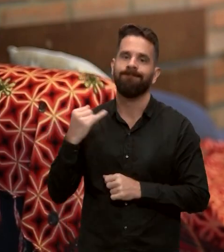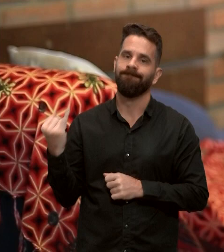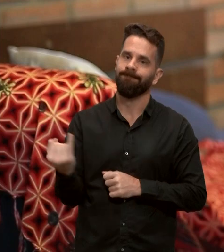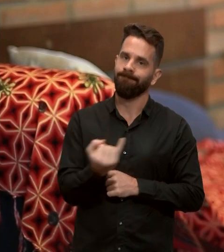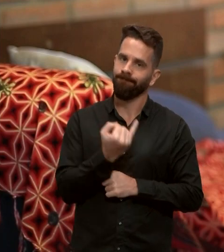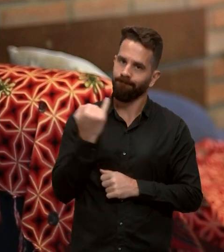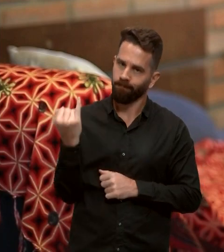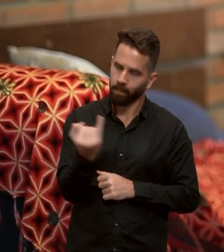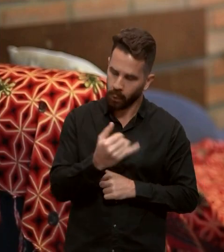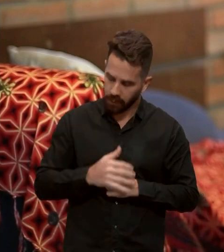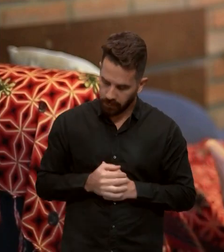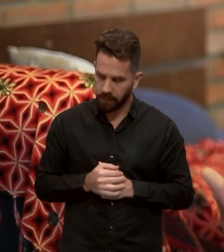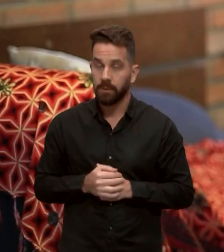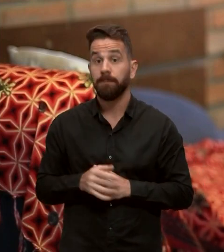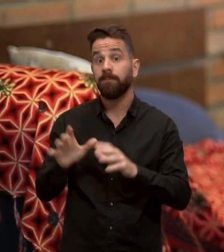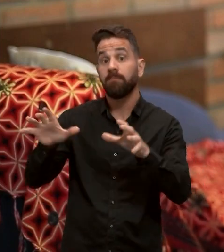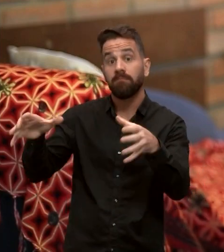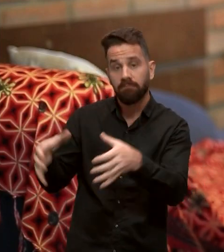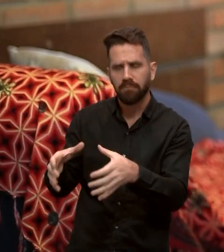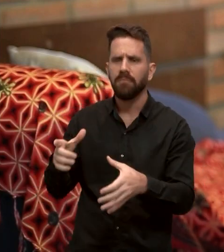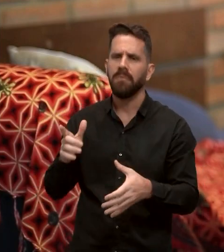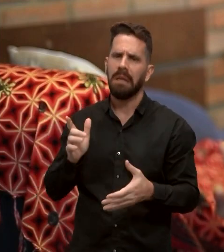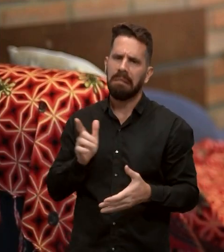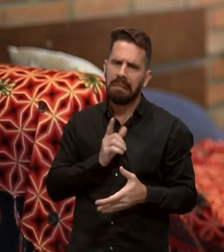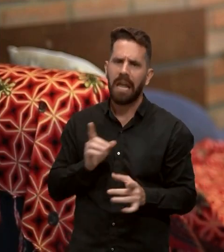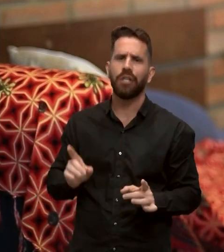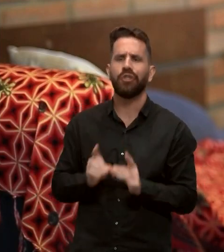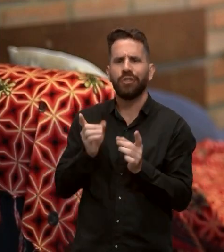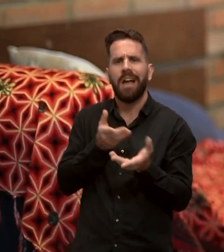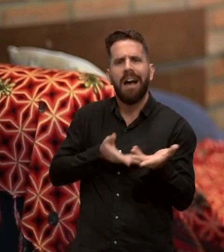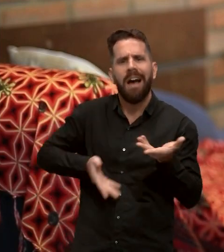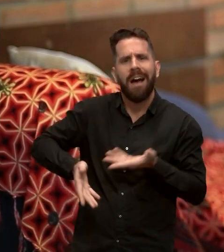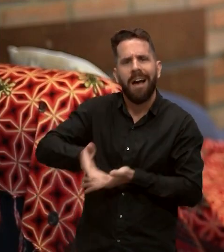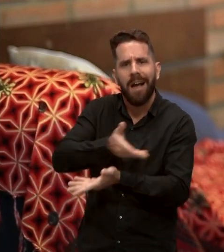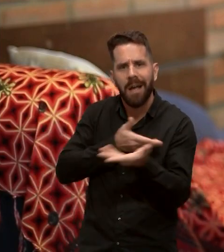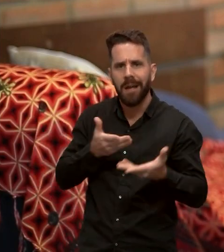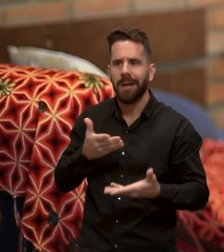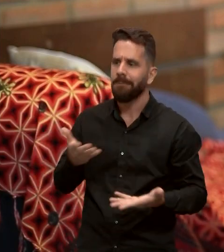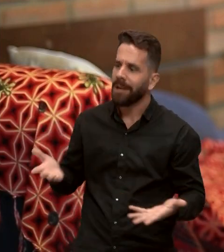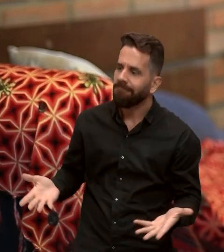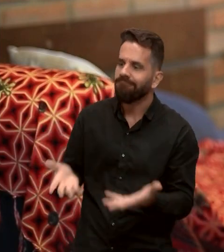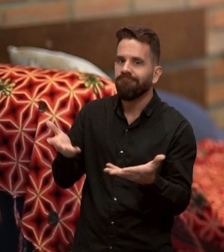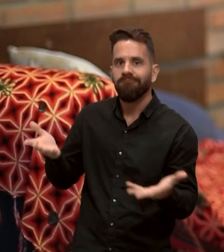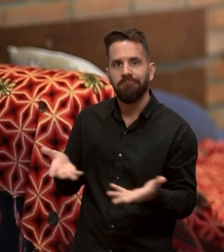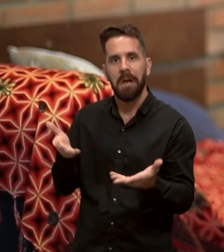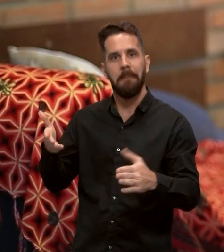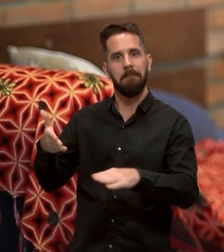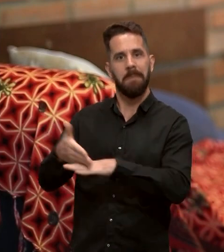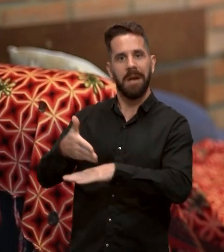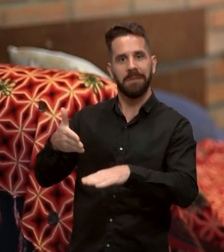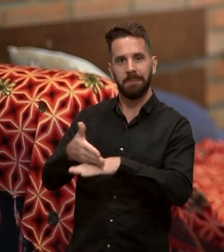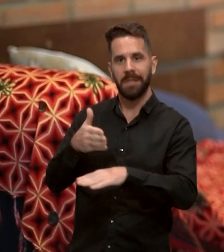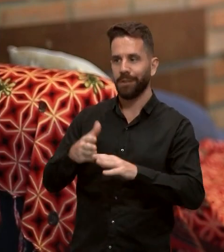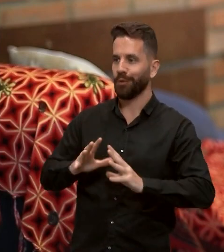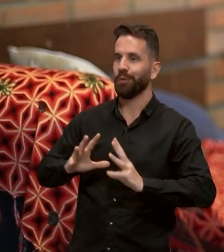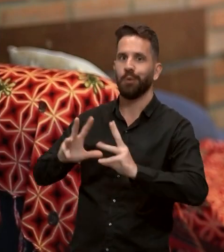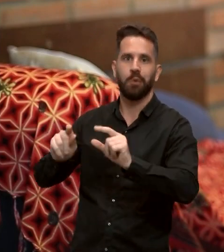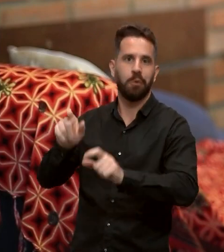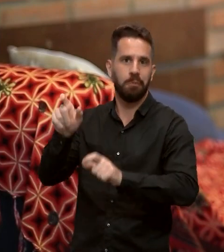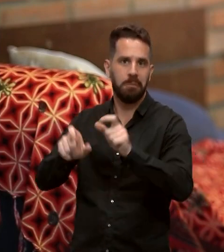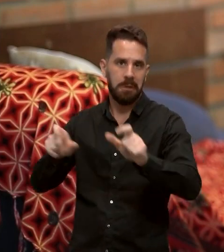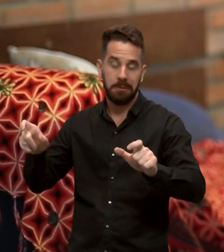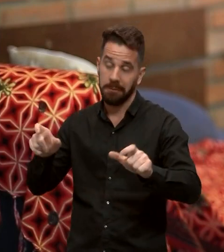geral, a gente tem ali algumas dinâmicas, né, que incentivam a participação de todos e todas as pessoas